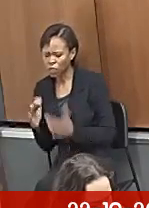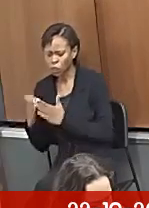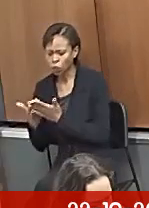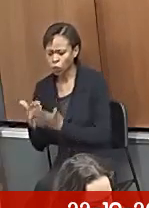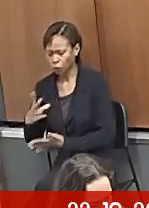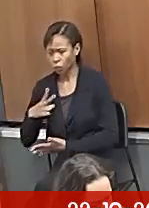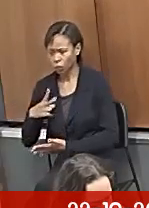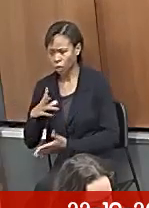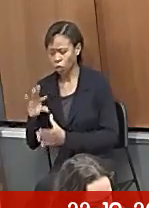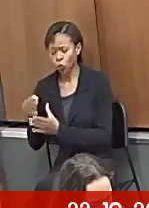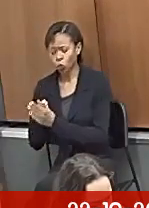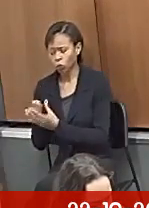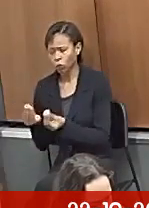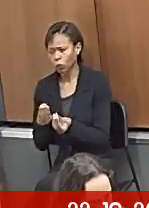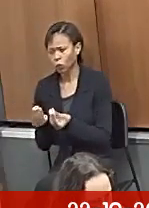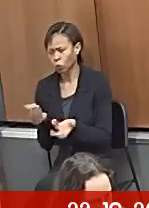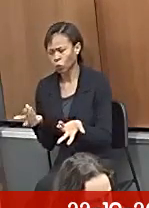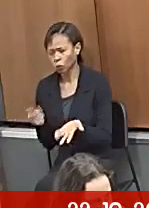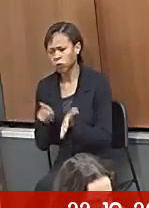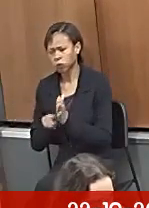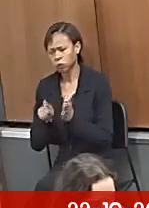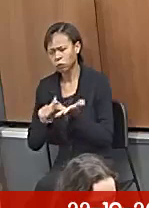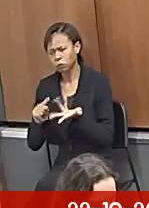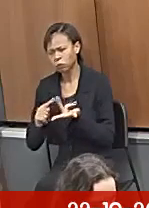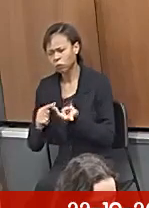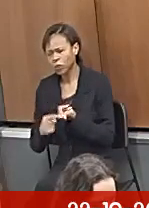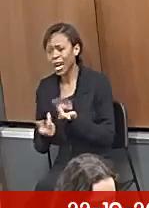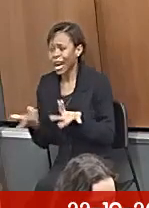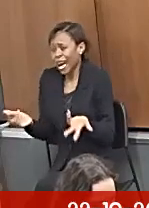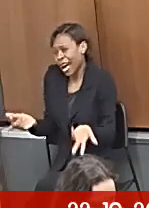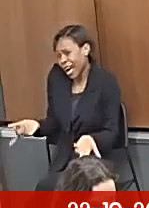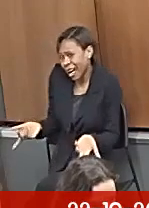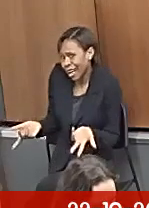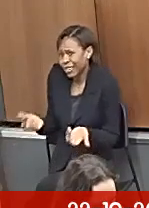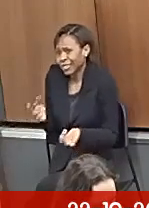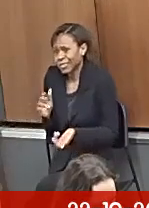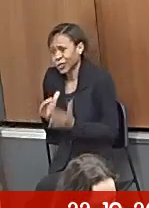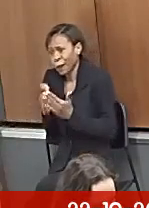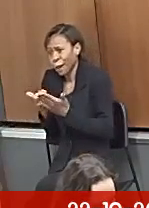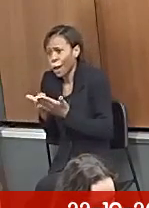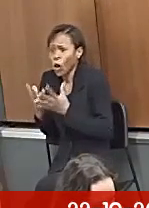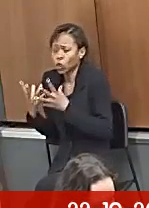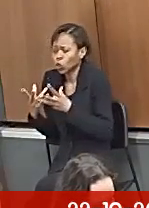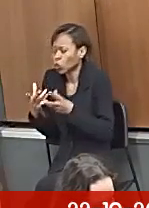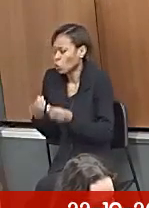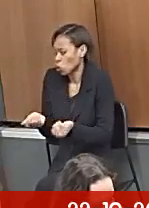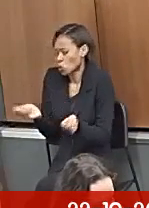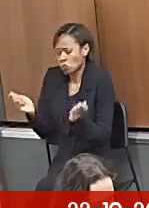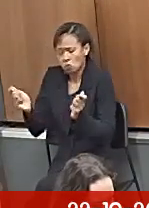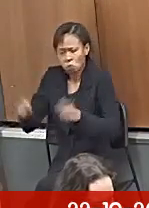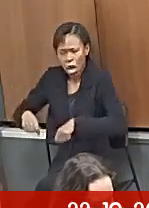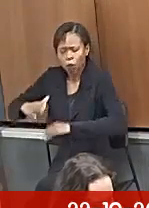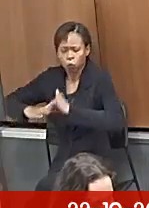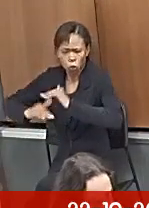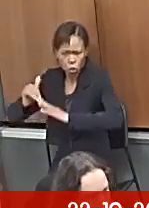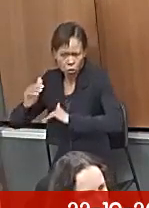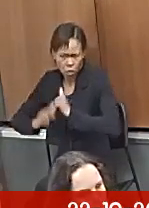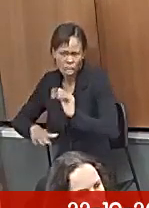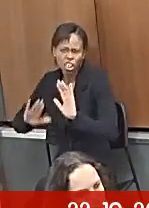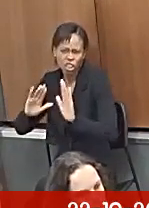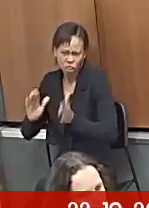Querem saber? E foi a resposta que não, que a escola estava todo mundo capacitado, as escolas estavam recebendo,